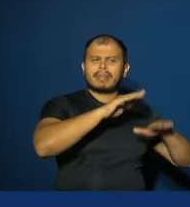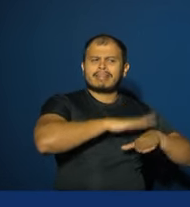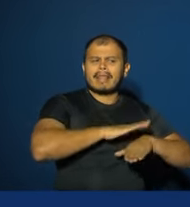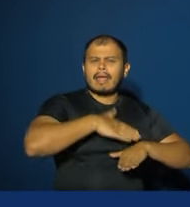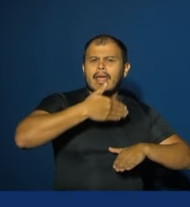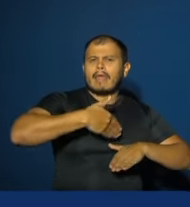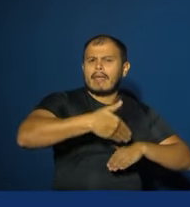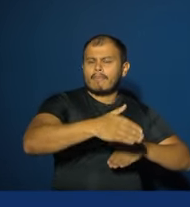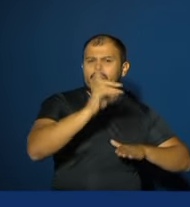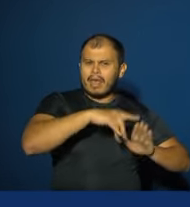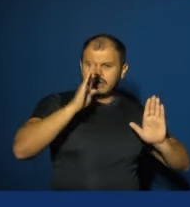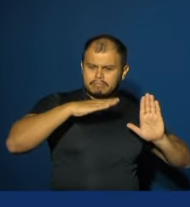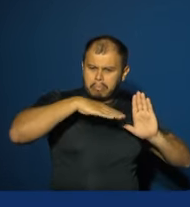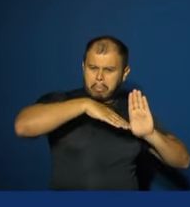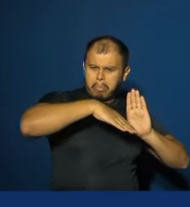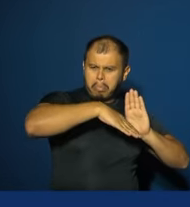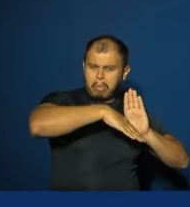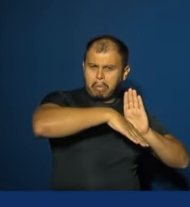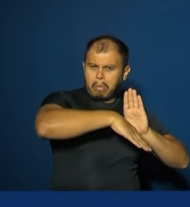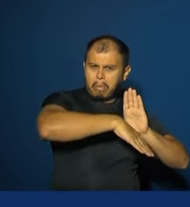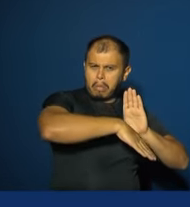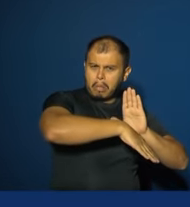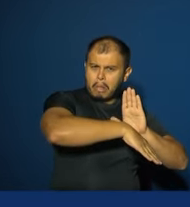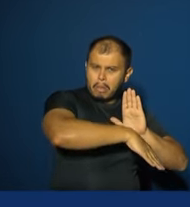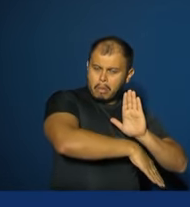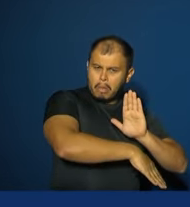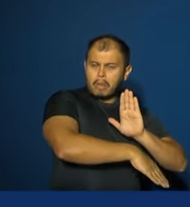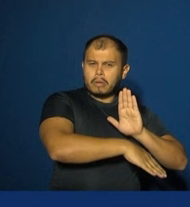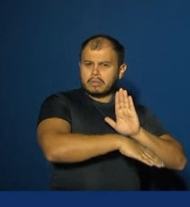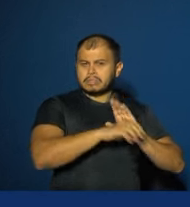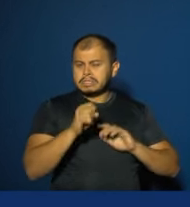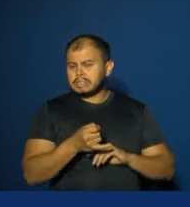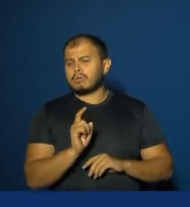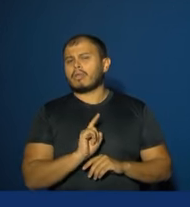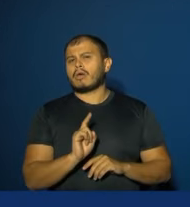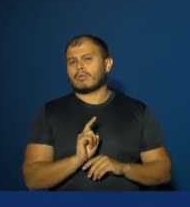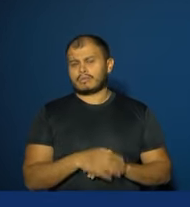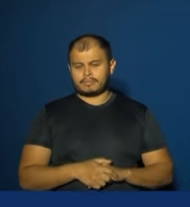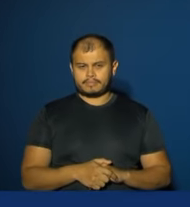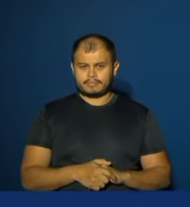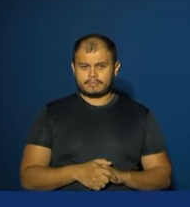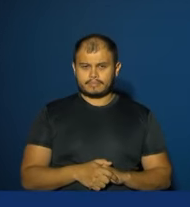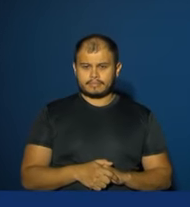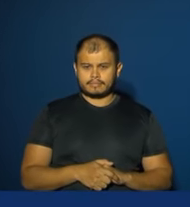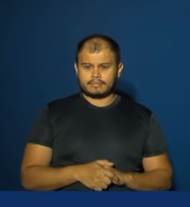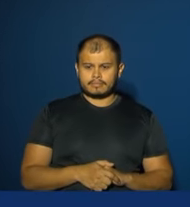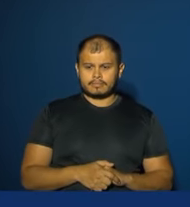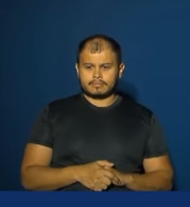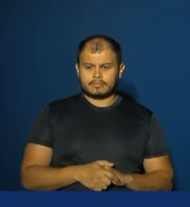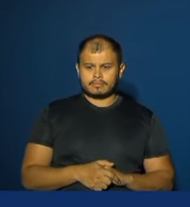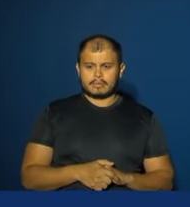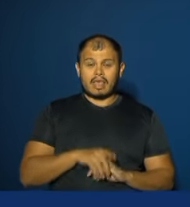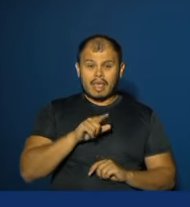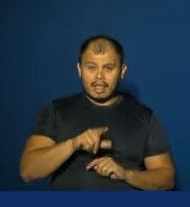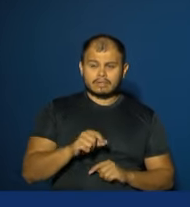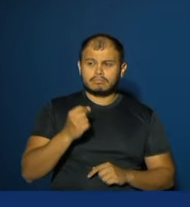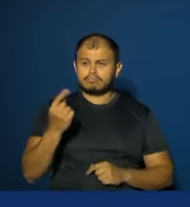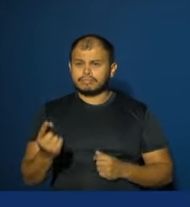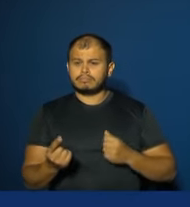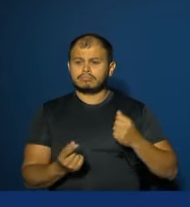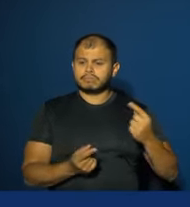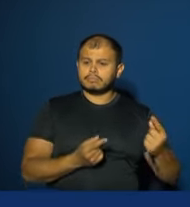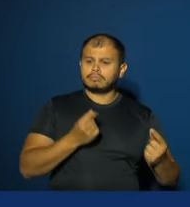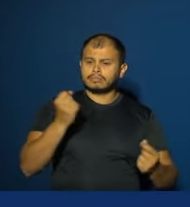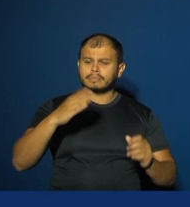tempo? É declinante do ponto de vista do déficit, sim ou não? Eventuais pontos dessa curva